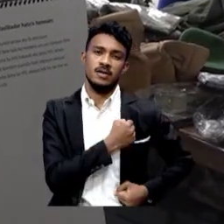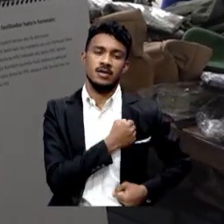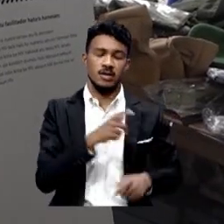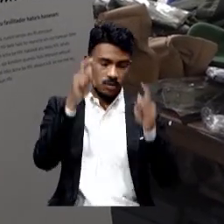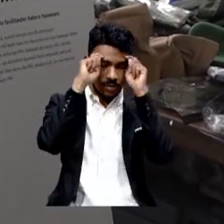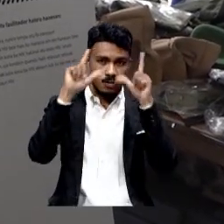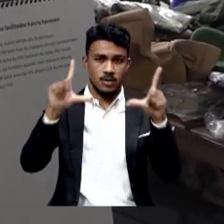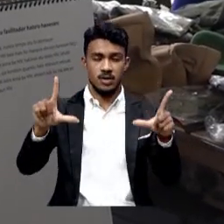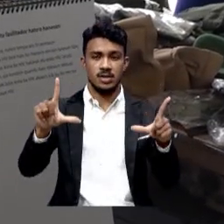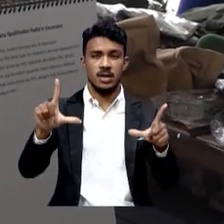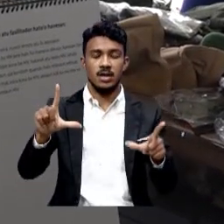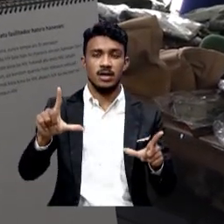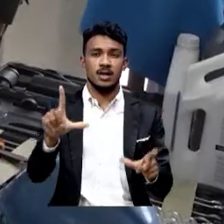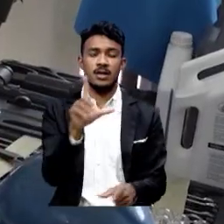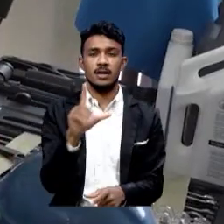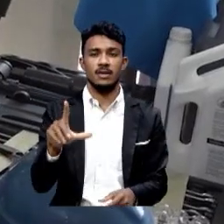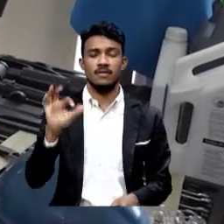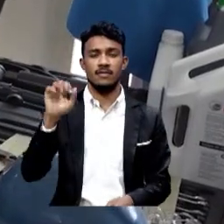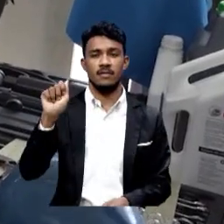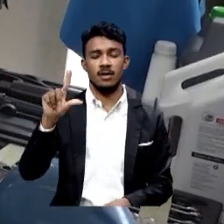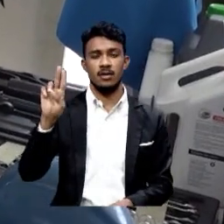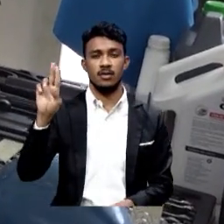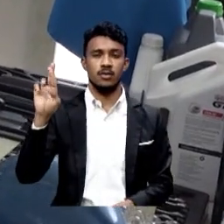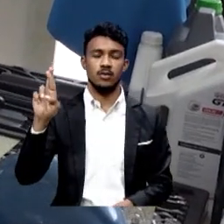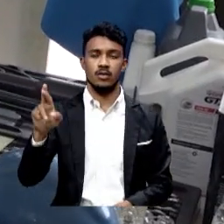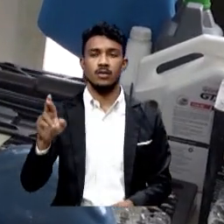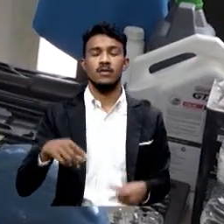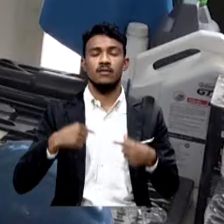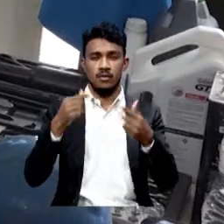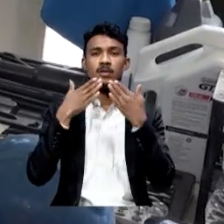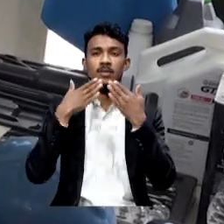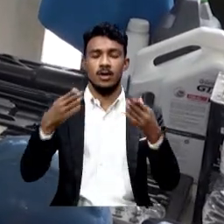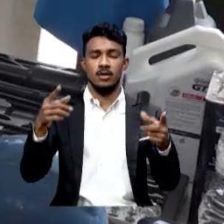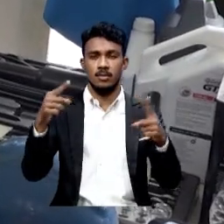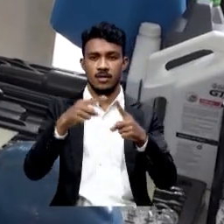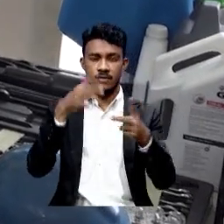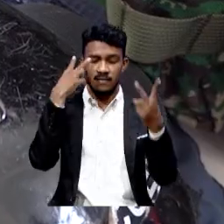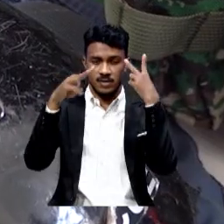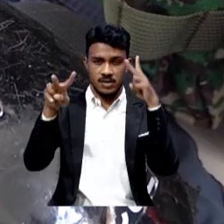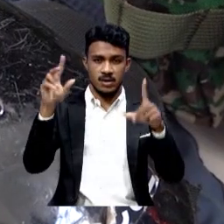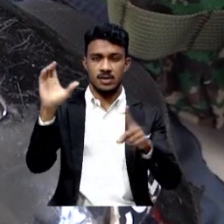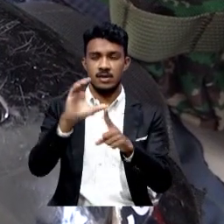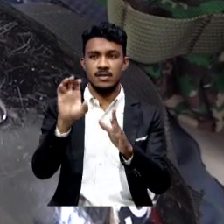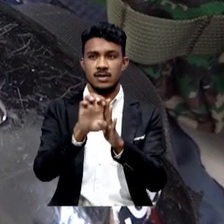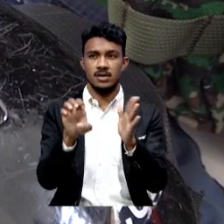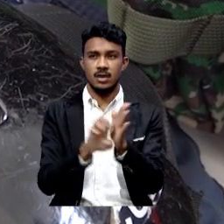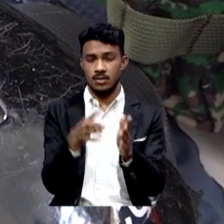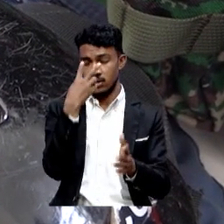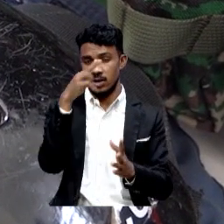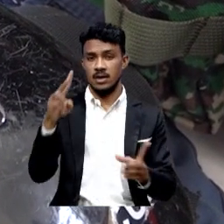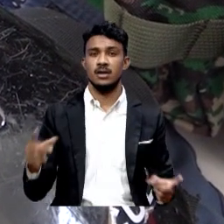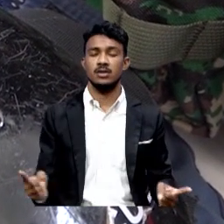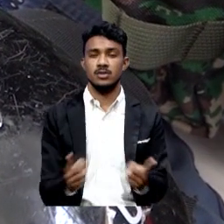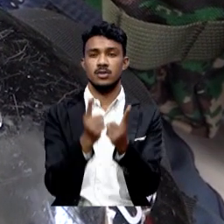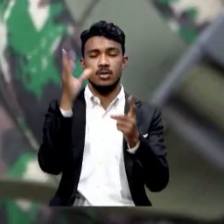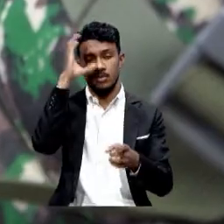Timor-Leste, Tenente-General Falu Ratelaik, orgulho ou visita Chefe Estado-Nian. Hodi bele haré diretamente no buca solução